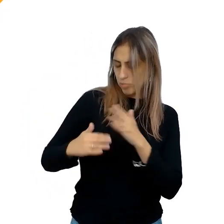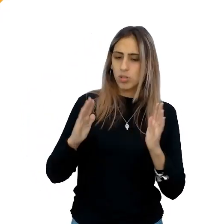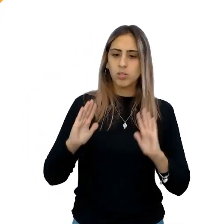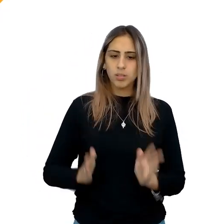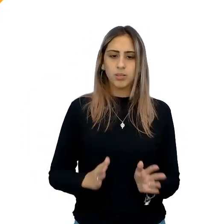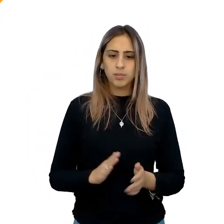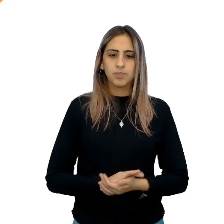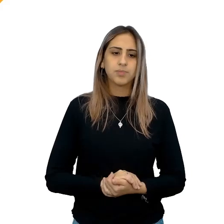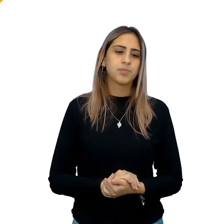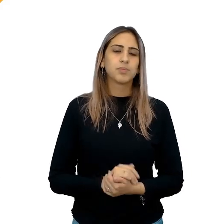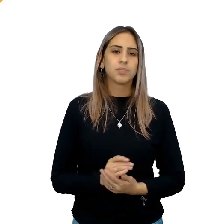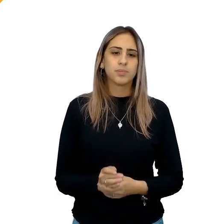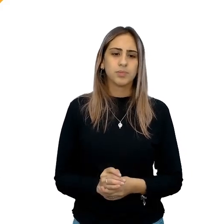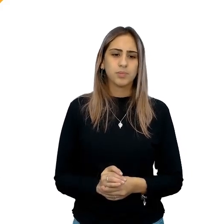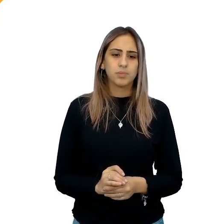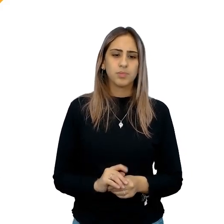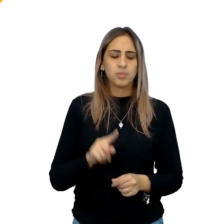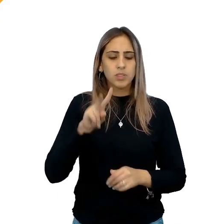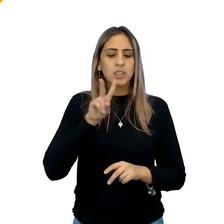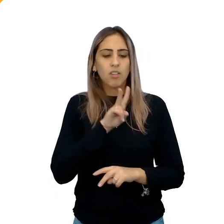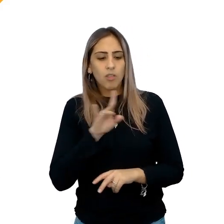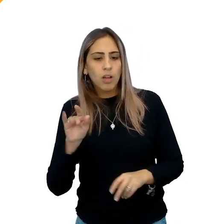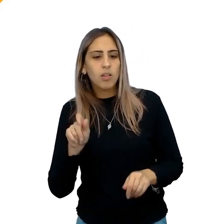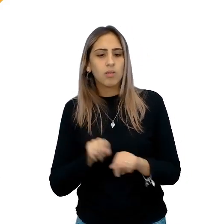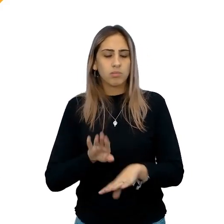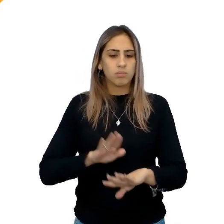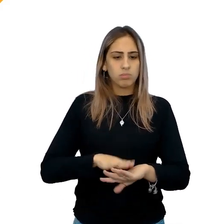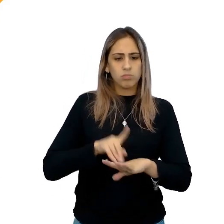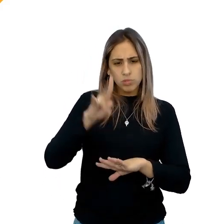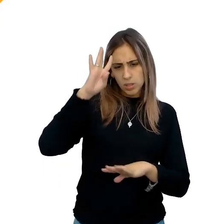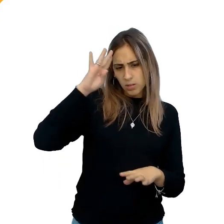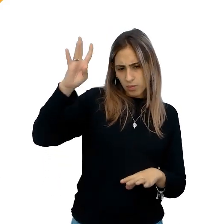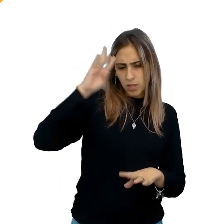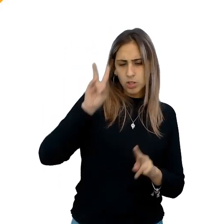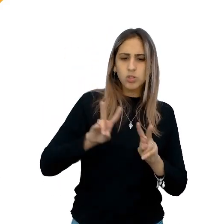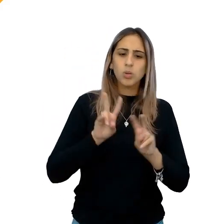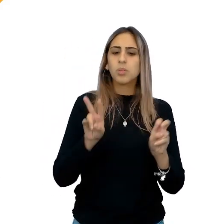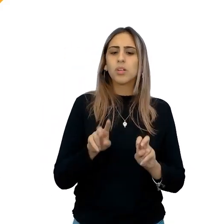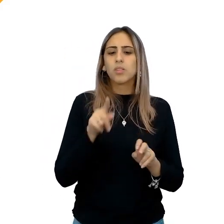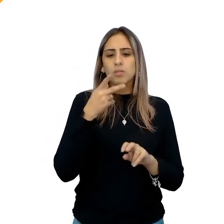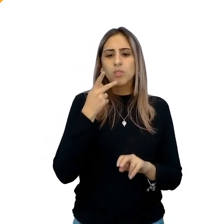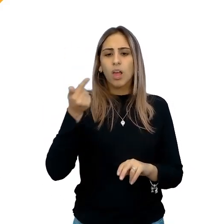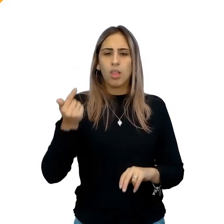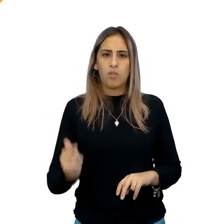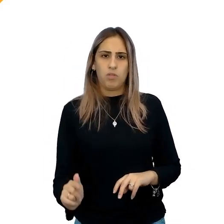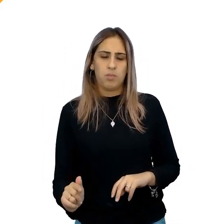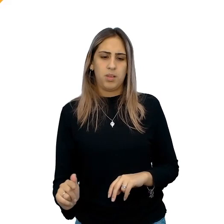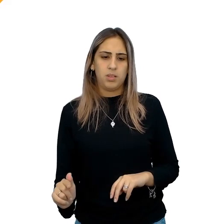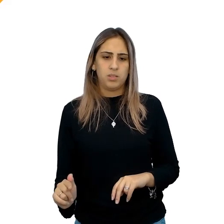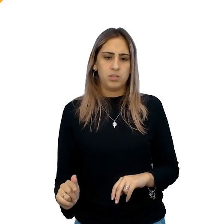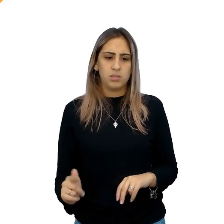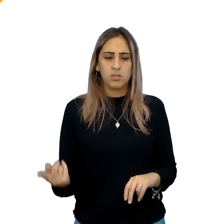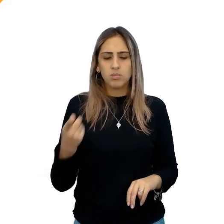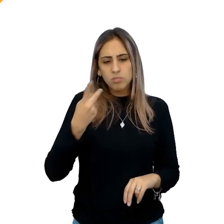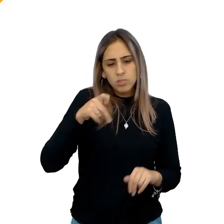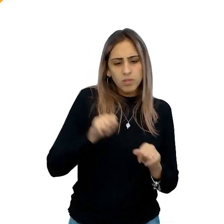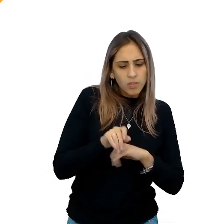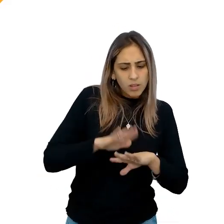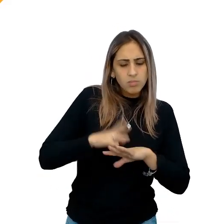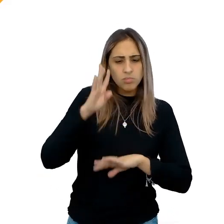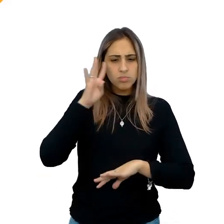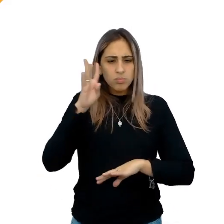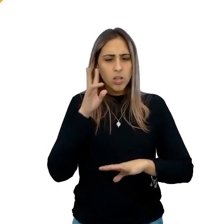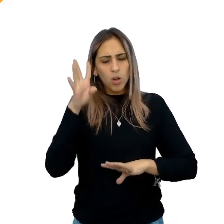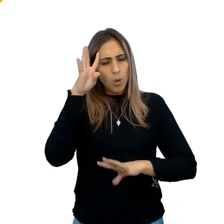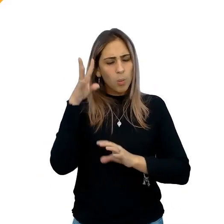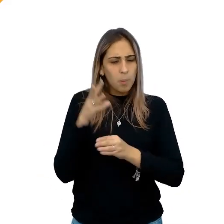que é um ciclo sem fim. Você vai, você faz, você reflete sobre, você faz novamente, né? Você faz, você reflete,